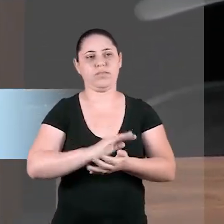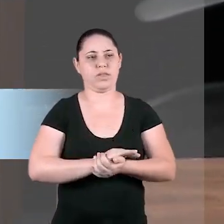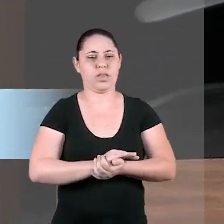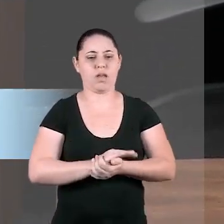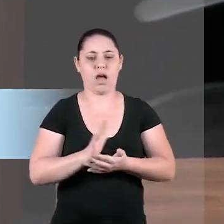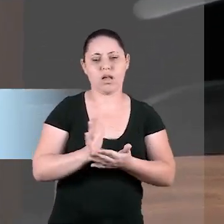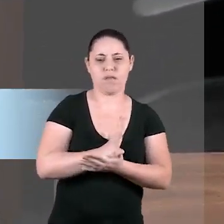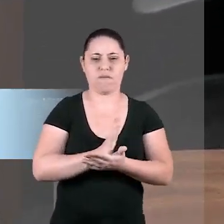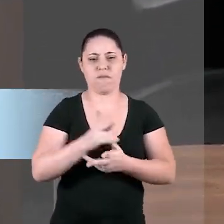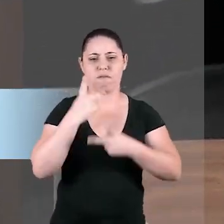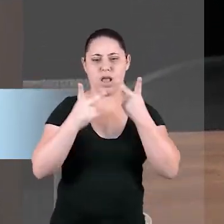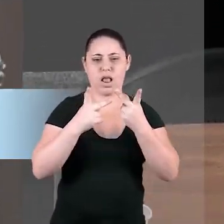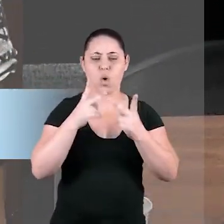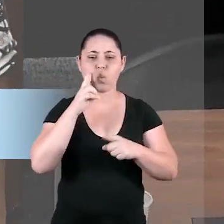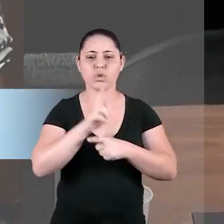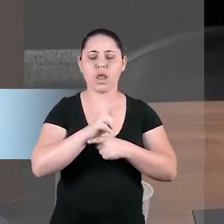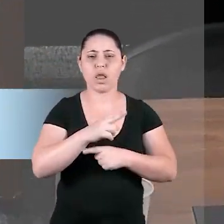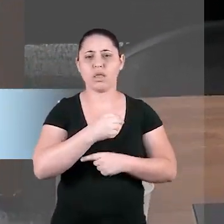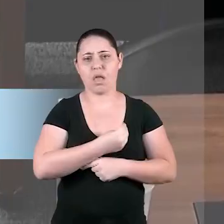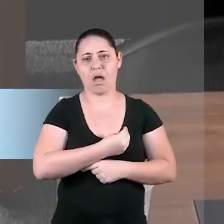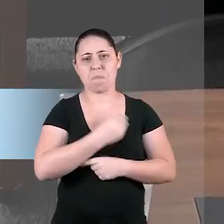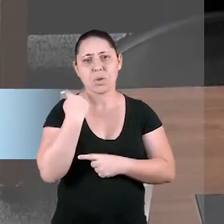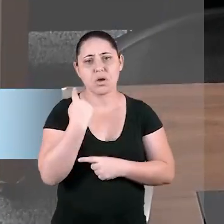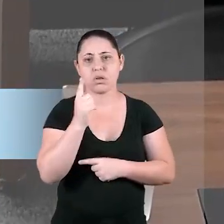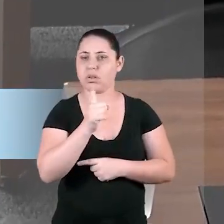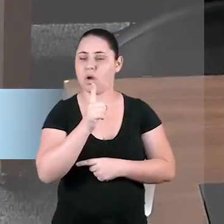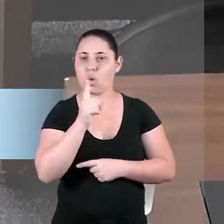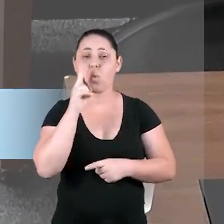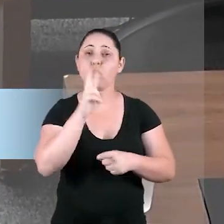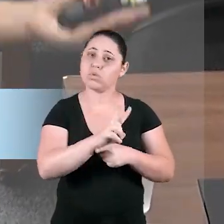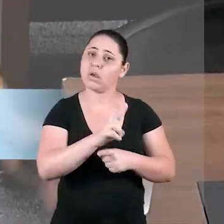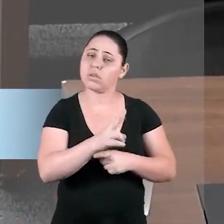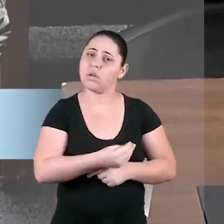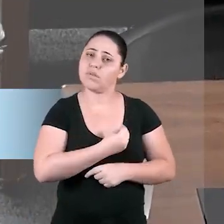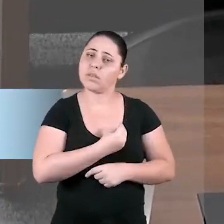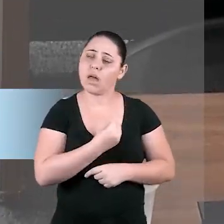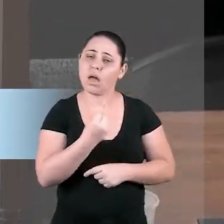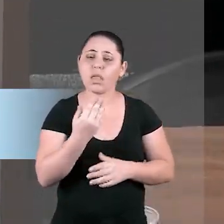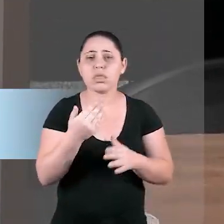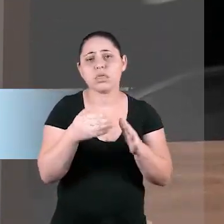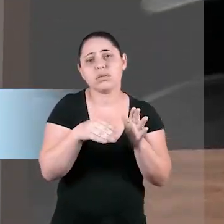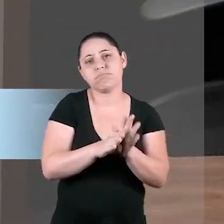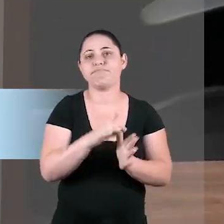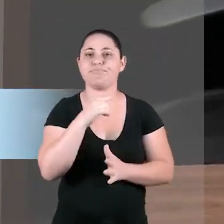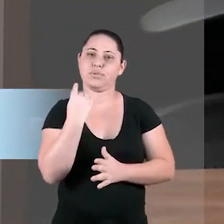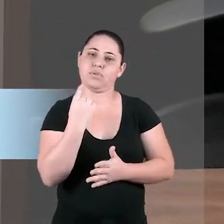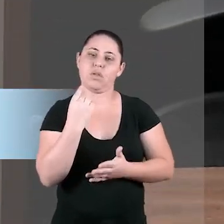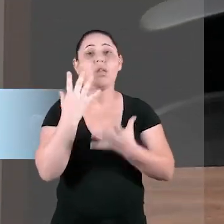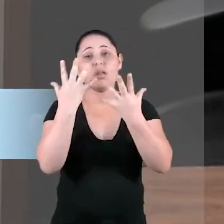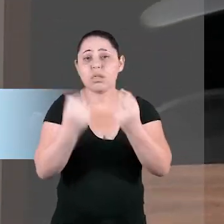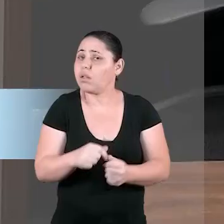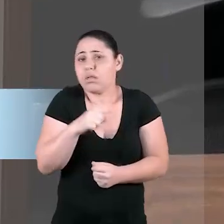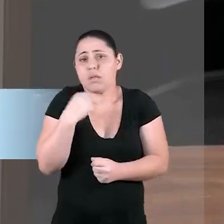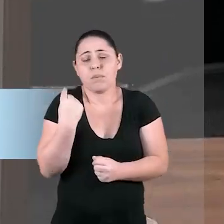está cuidando da morte. Não, eu estou cuidando da vida, até que a morte chegue. Afirmação da vida